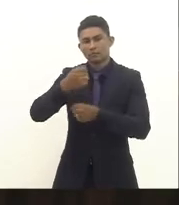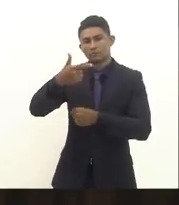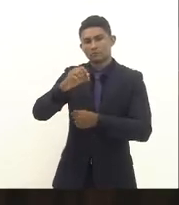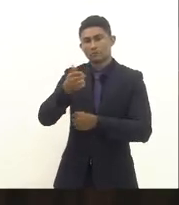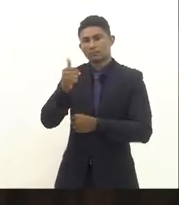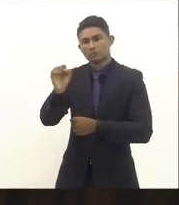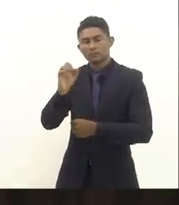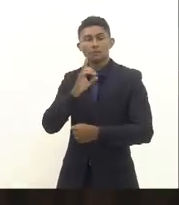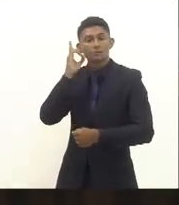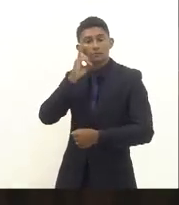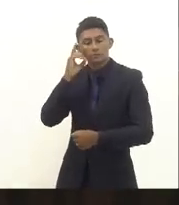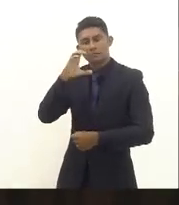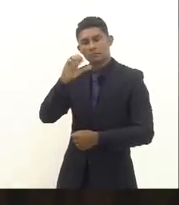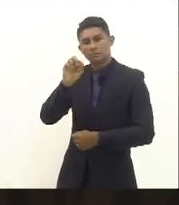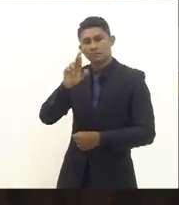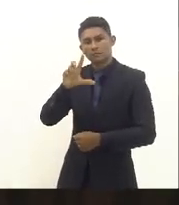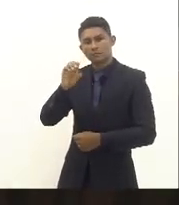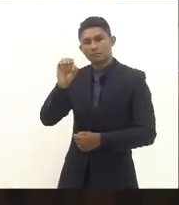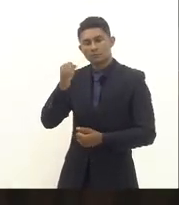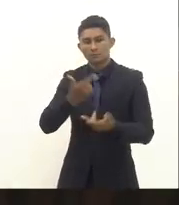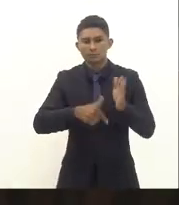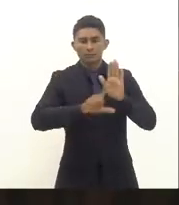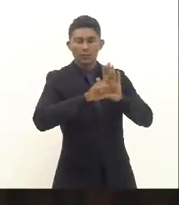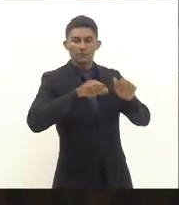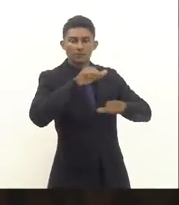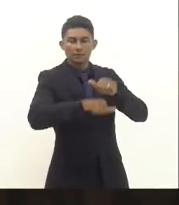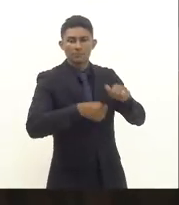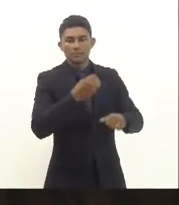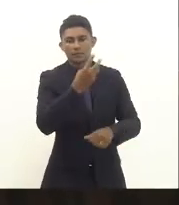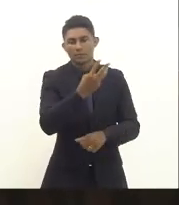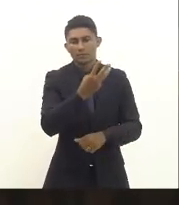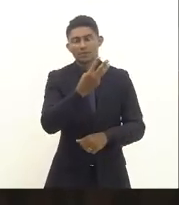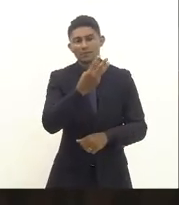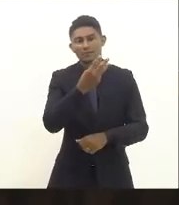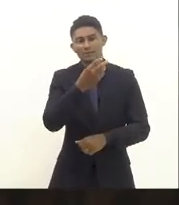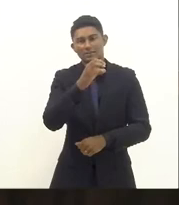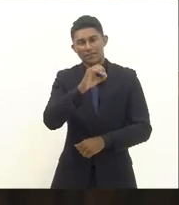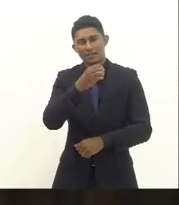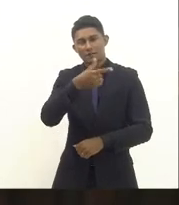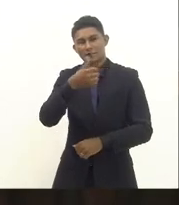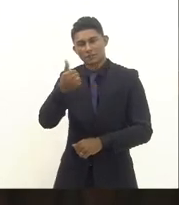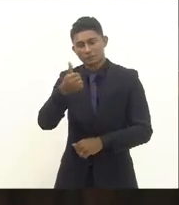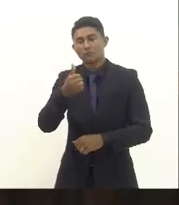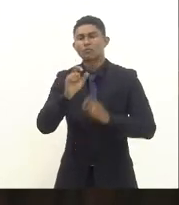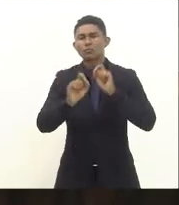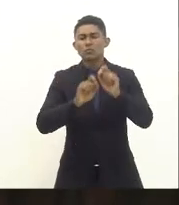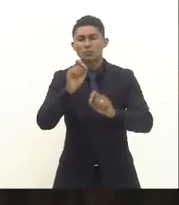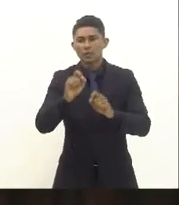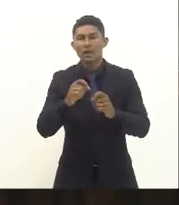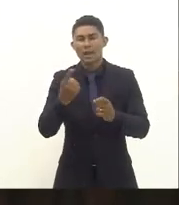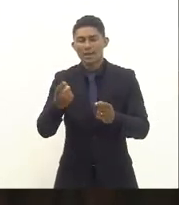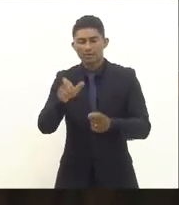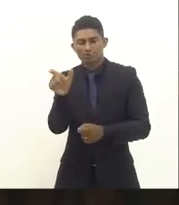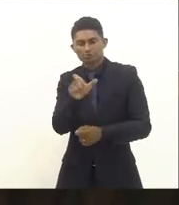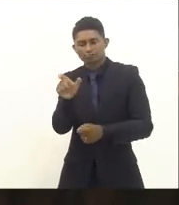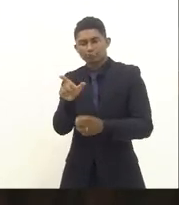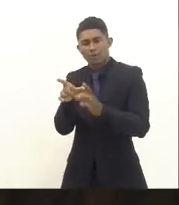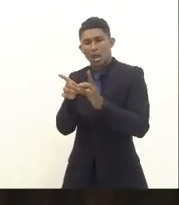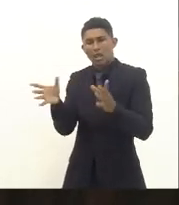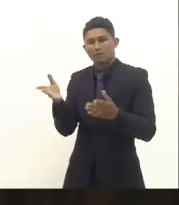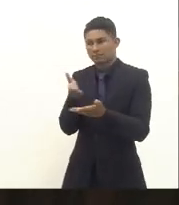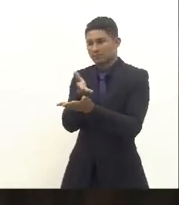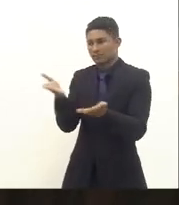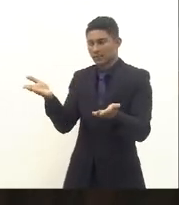Carlos minc que modifica a lei 3650 de 21 que trata o passe livre para pessoas portadoras de deficiência e